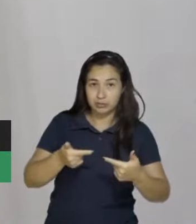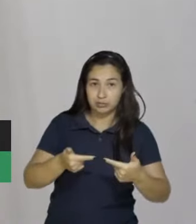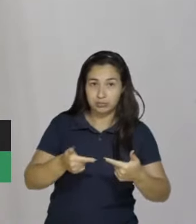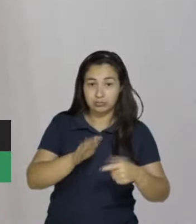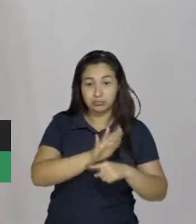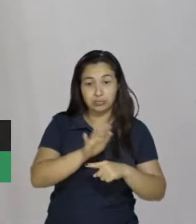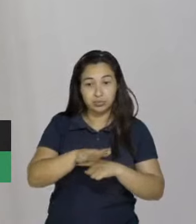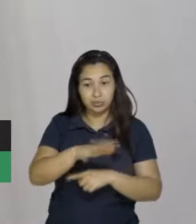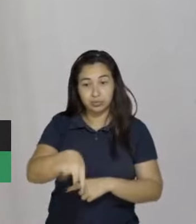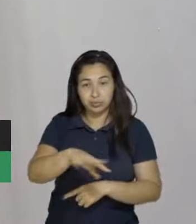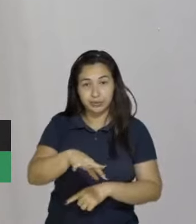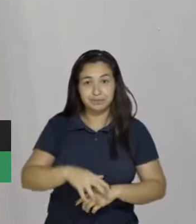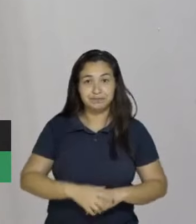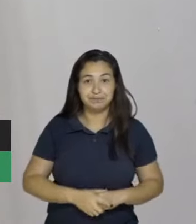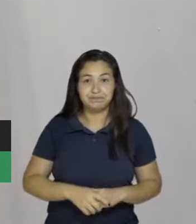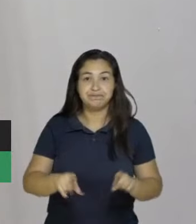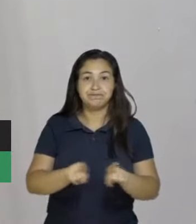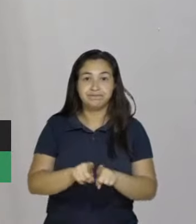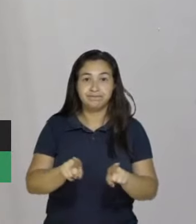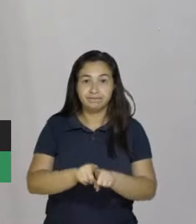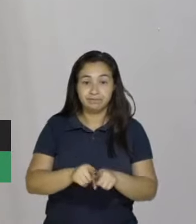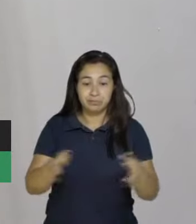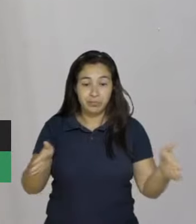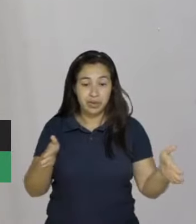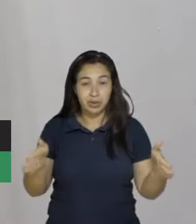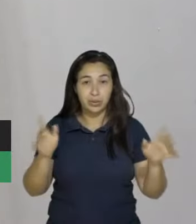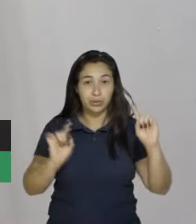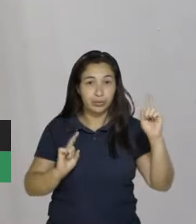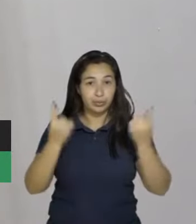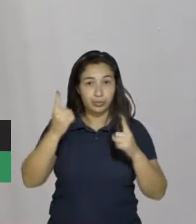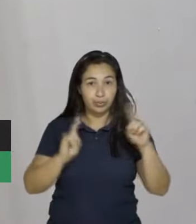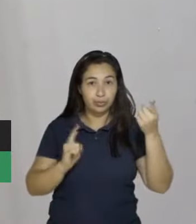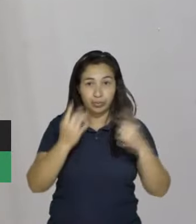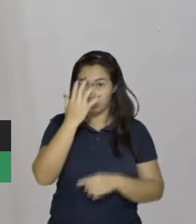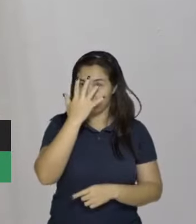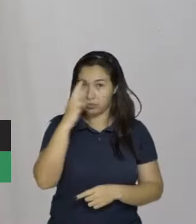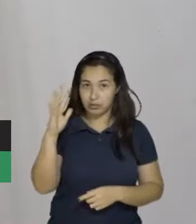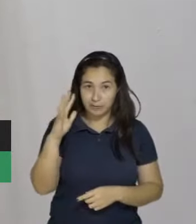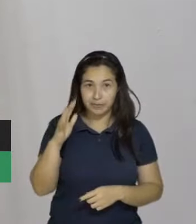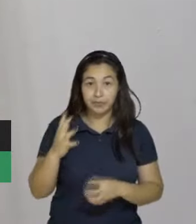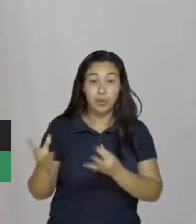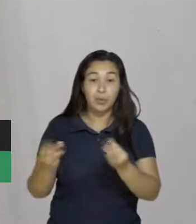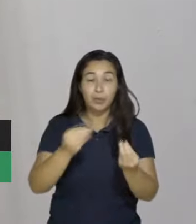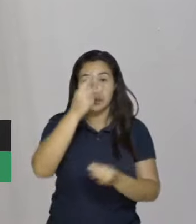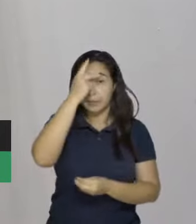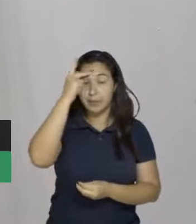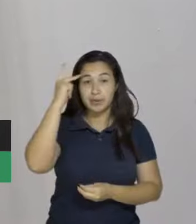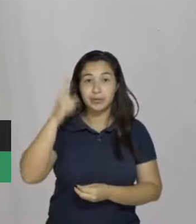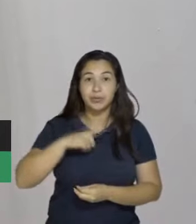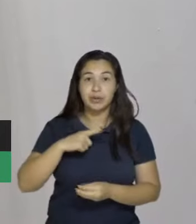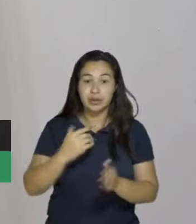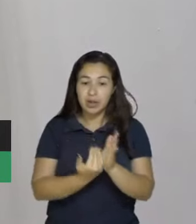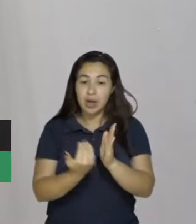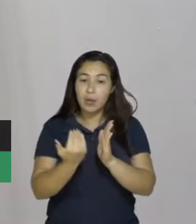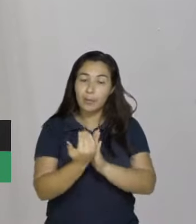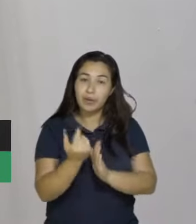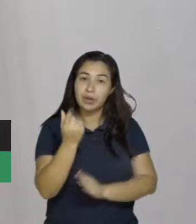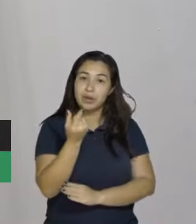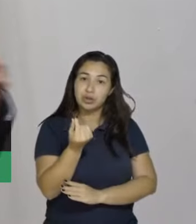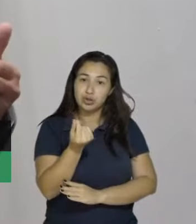Também dizer que, durante o carnaval, muitas pessoas acabam tendo uma renda especial,